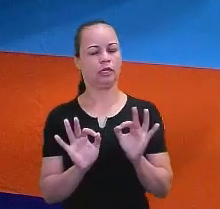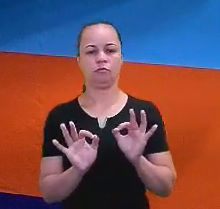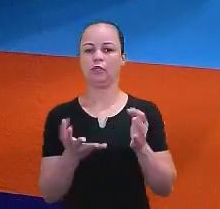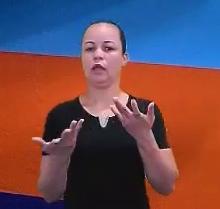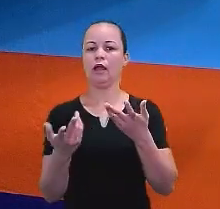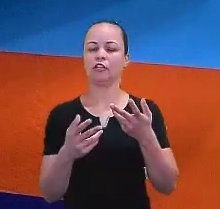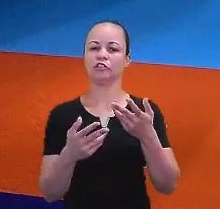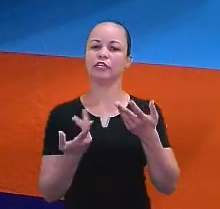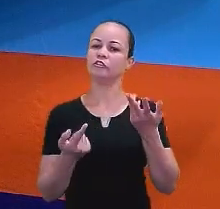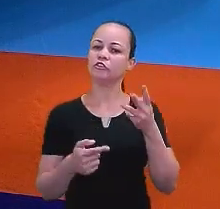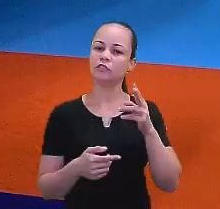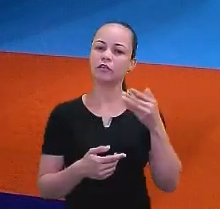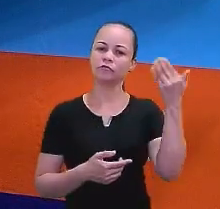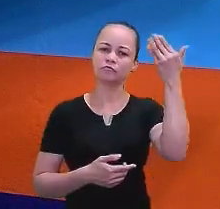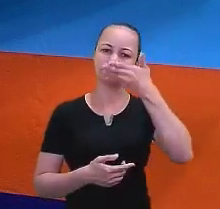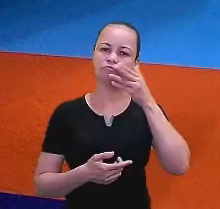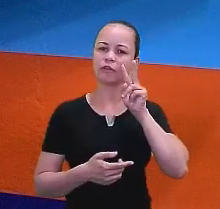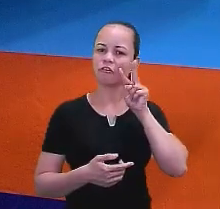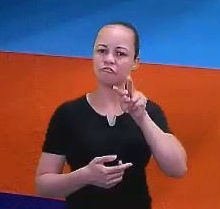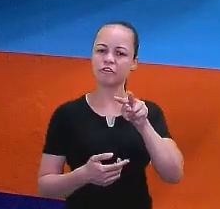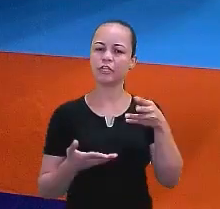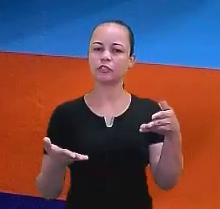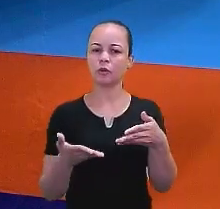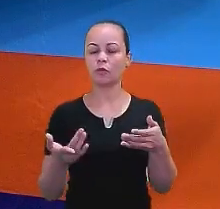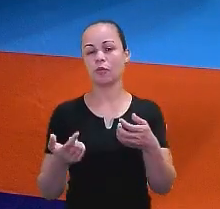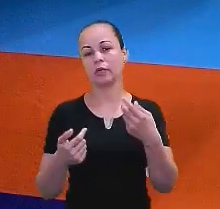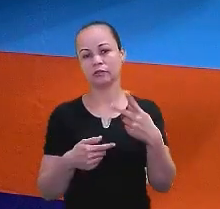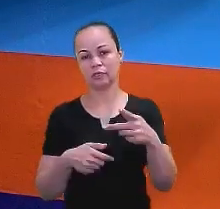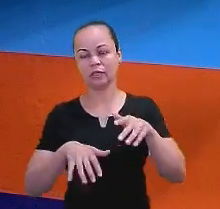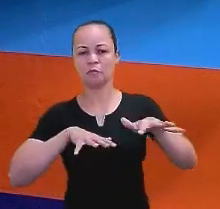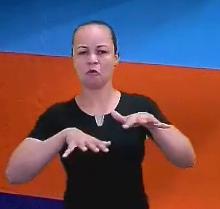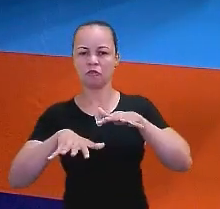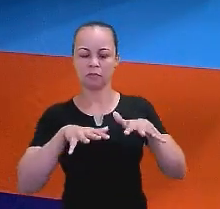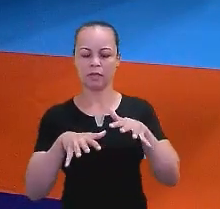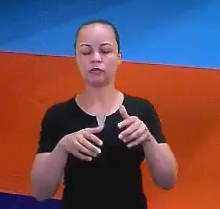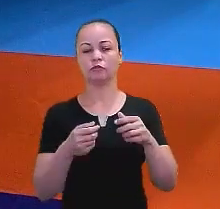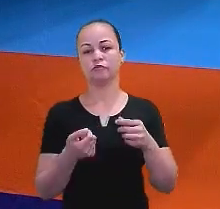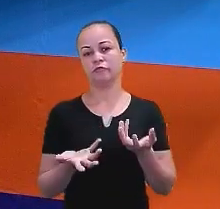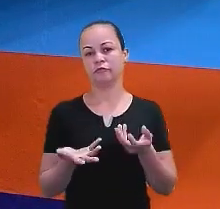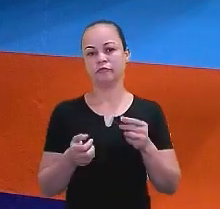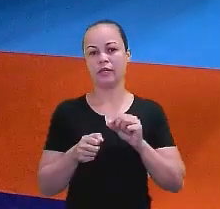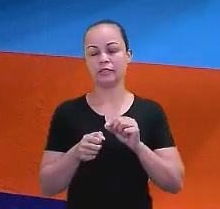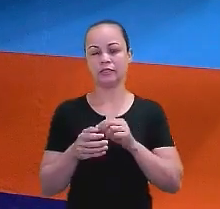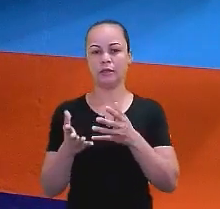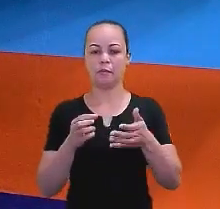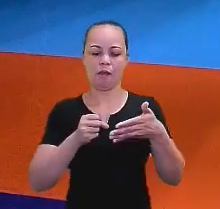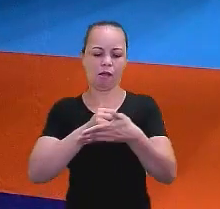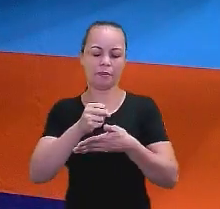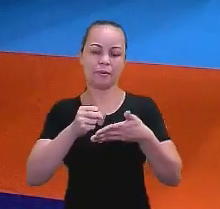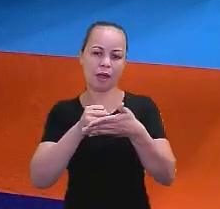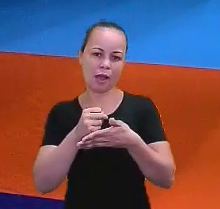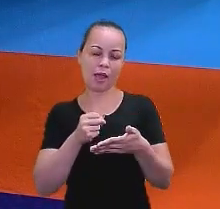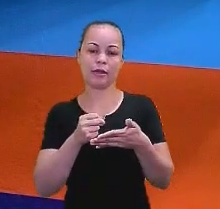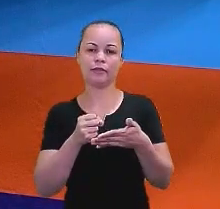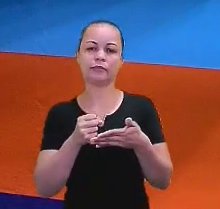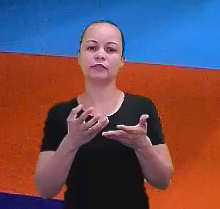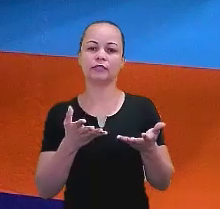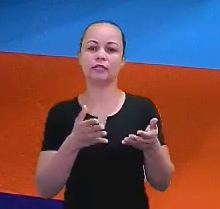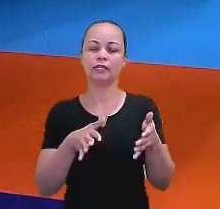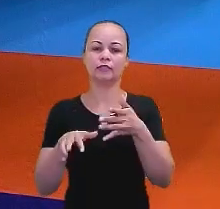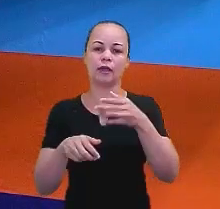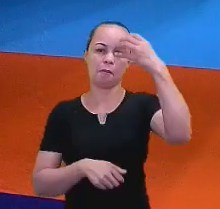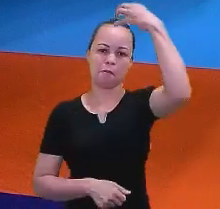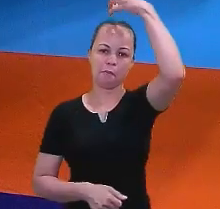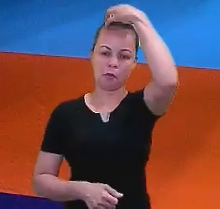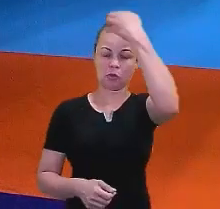vendo aí de quem estava, né, à frente desse movimento, que fazia parte das bases da